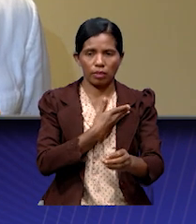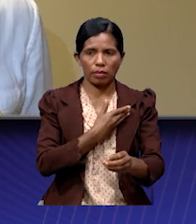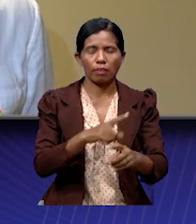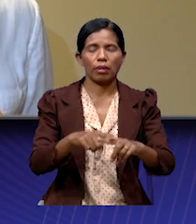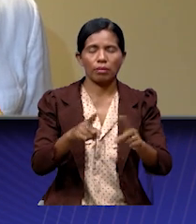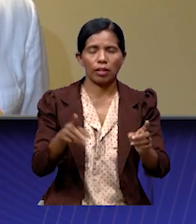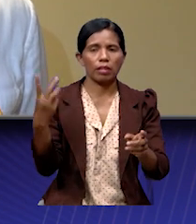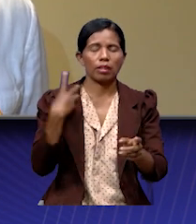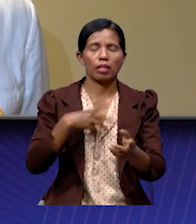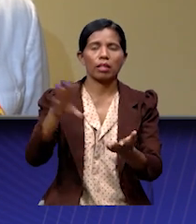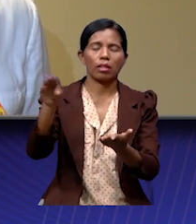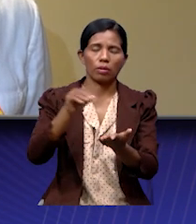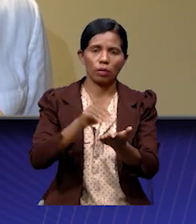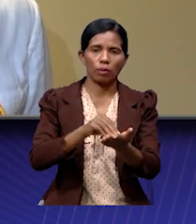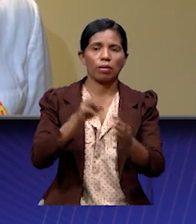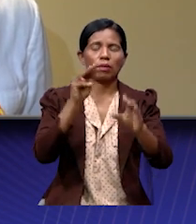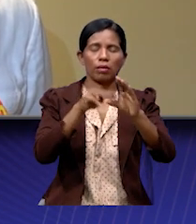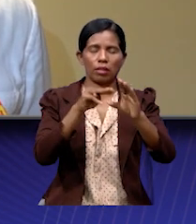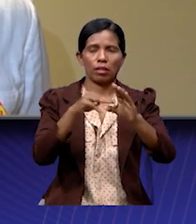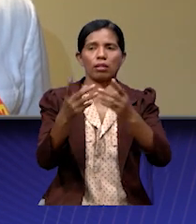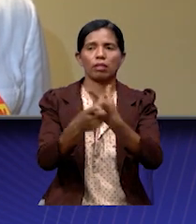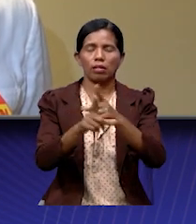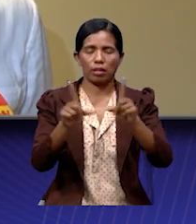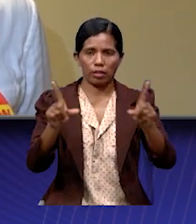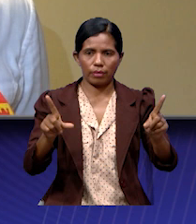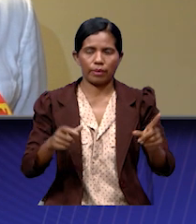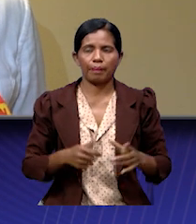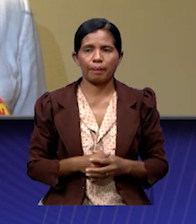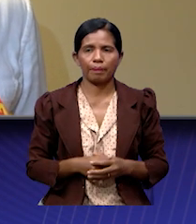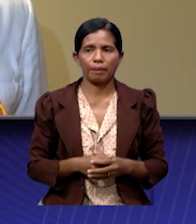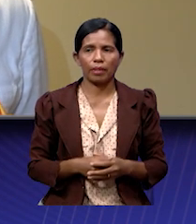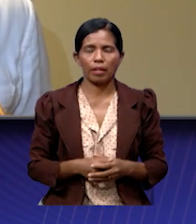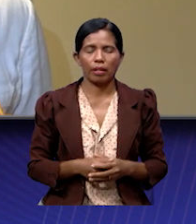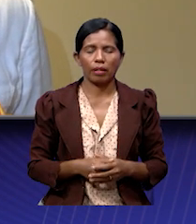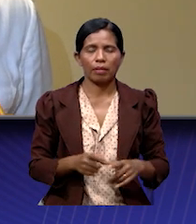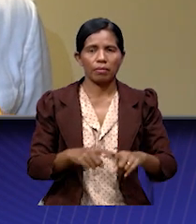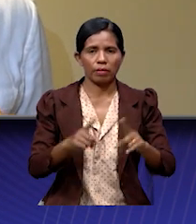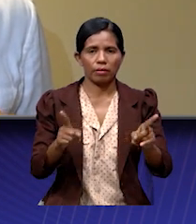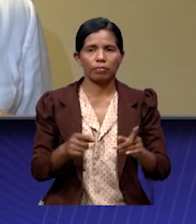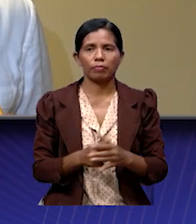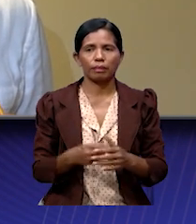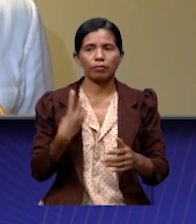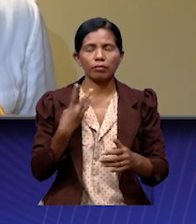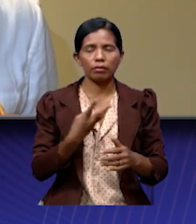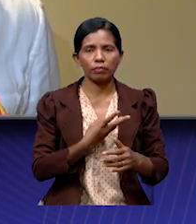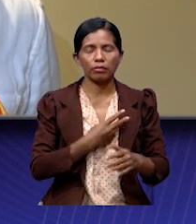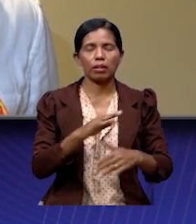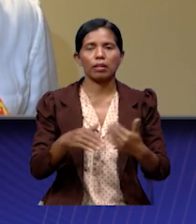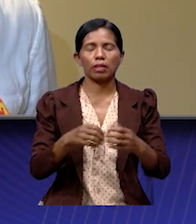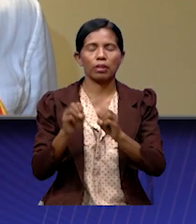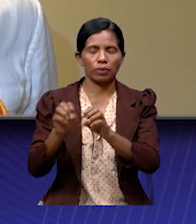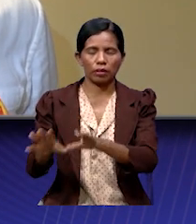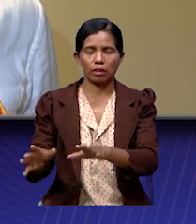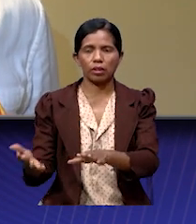adopta mercado libre mercado libre mais la significa kata ka ita ita husik sira ne